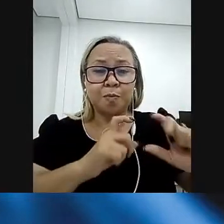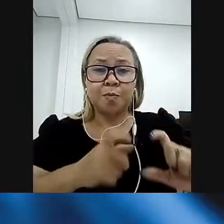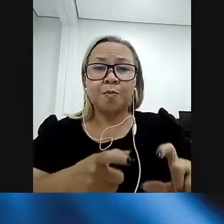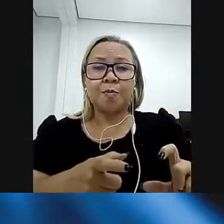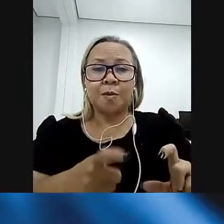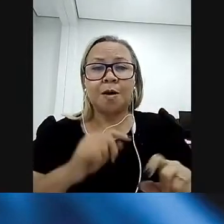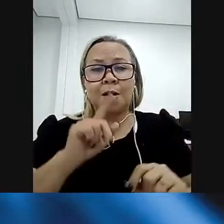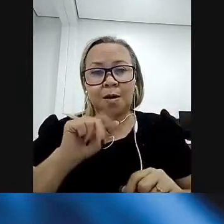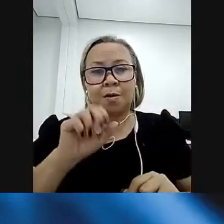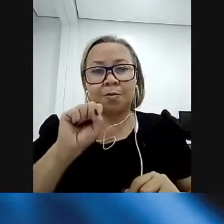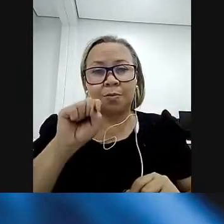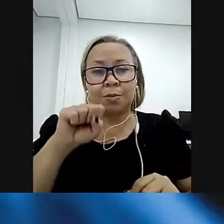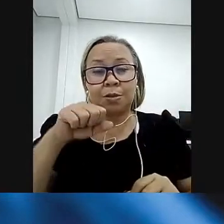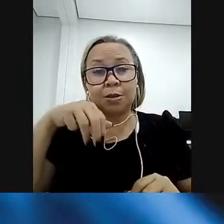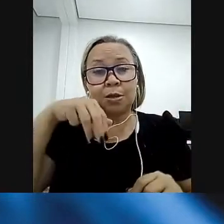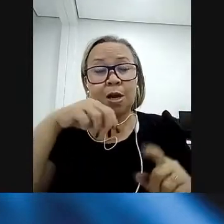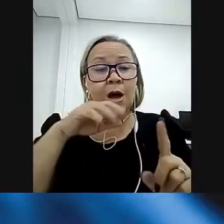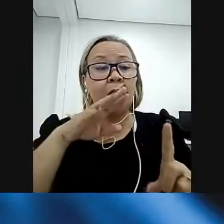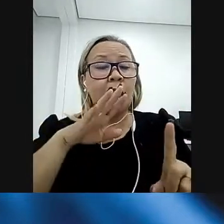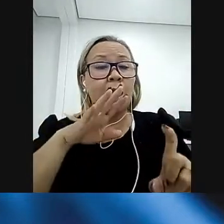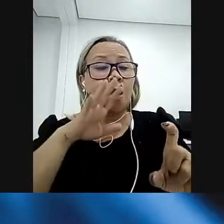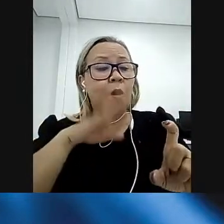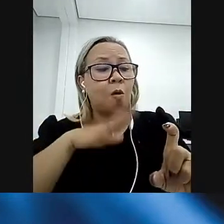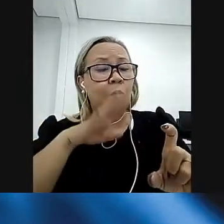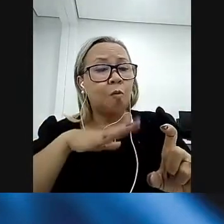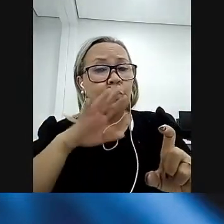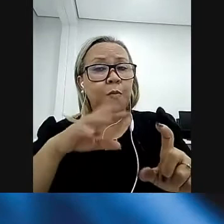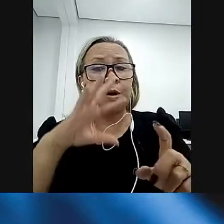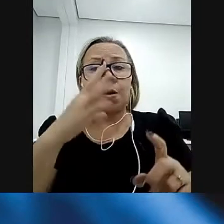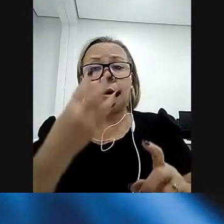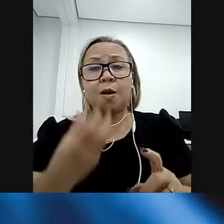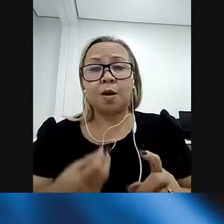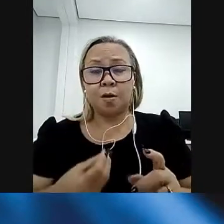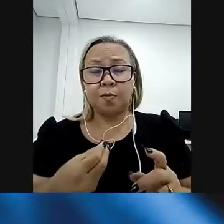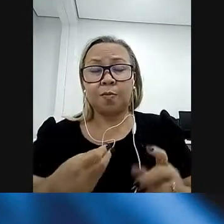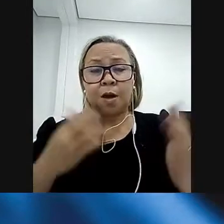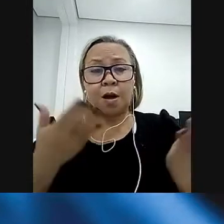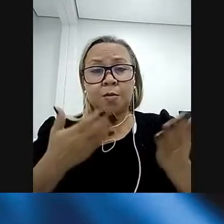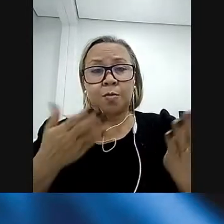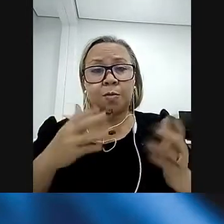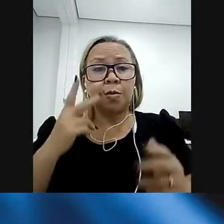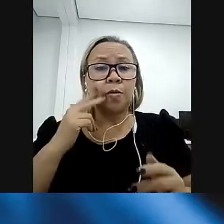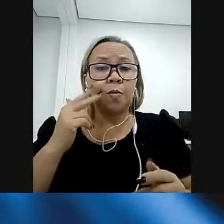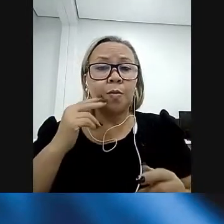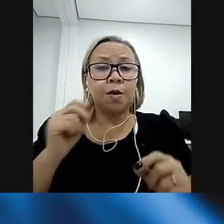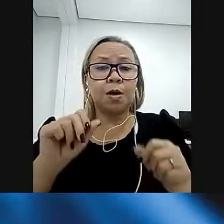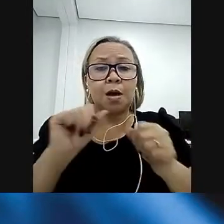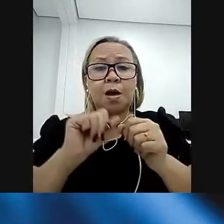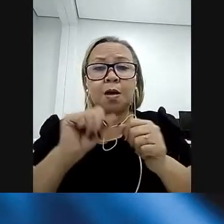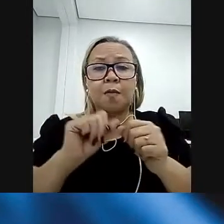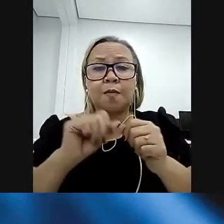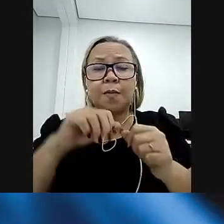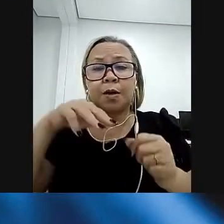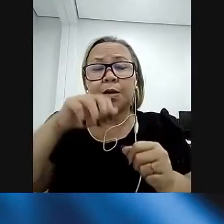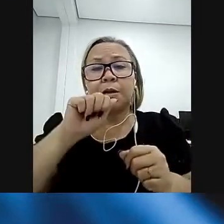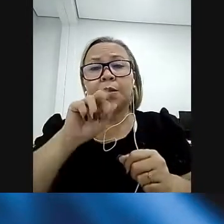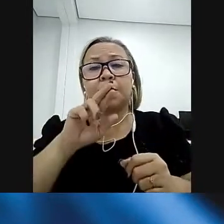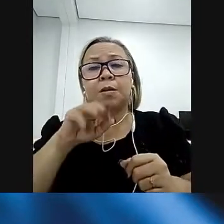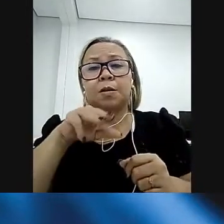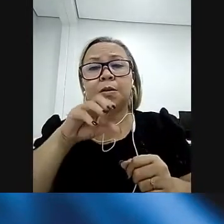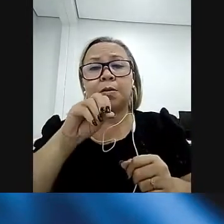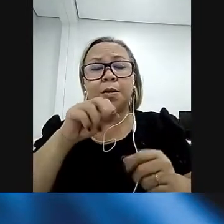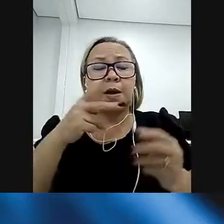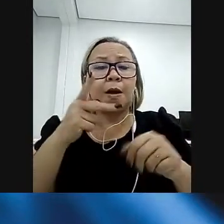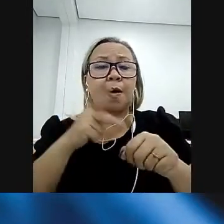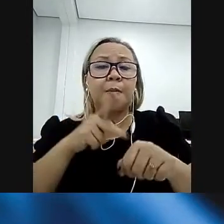Um mito, né? Da arte moderna, que normalmente era confeccionado em mármore ou num material